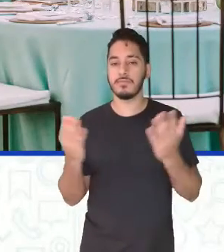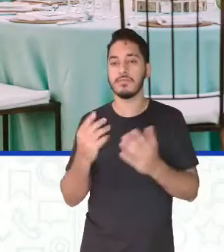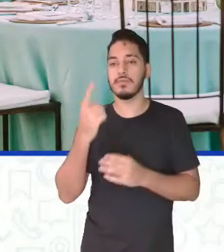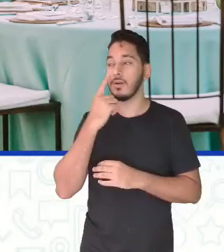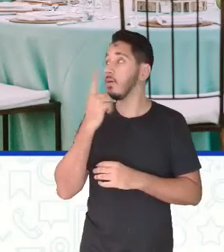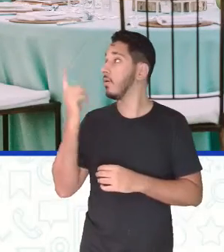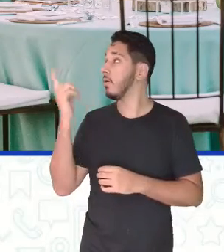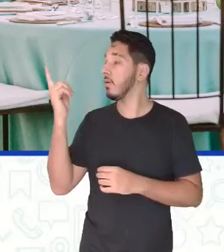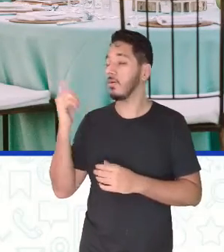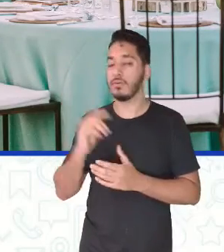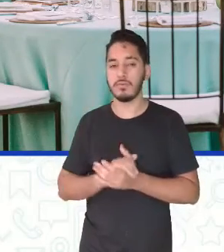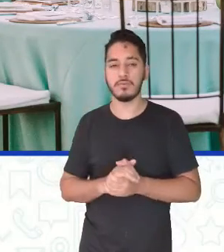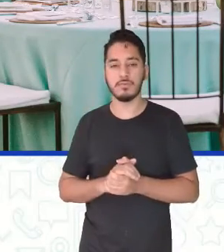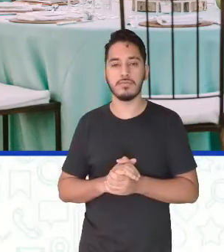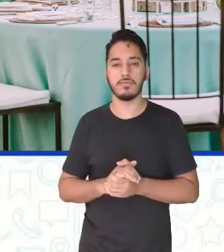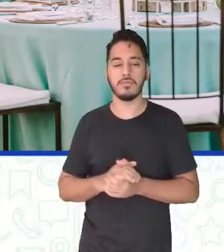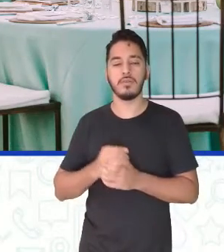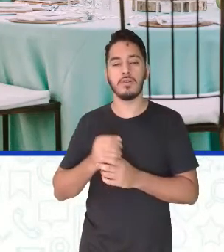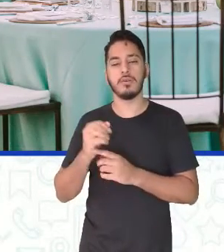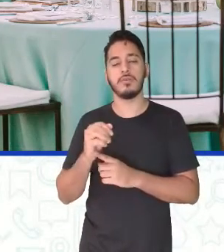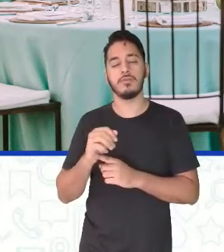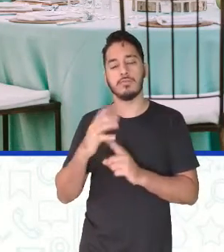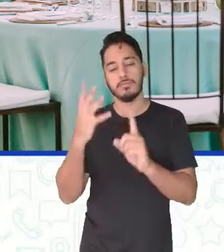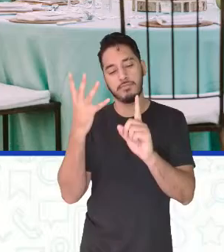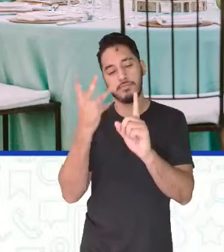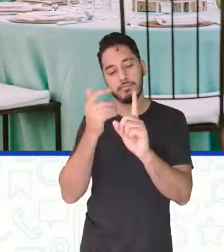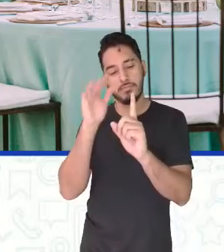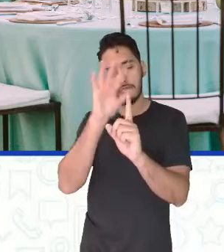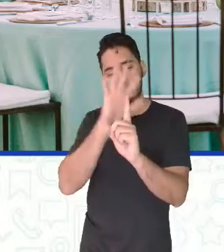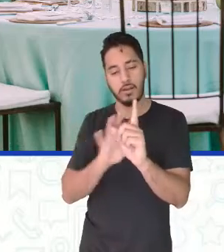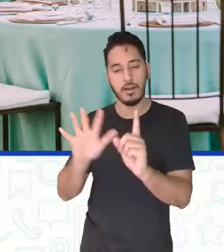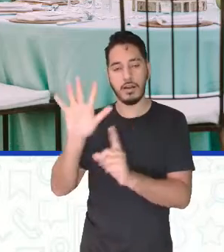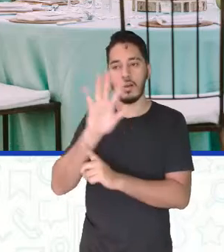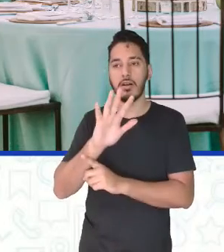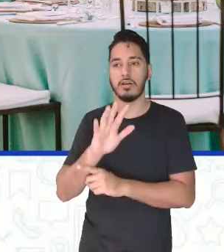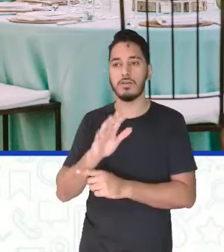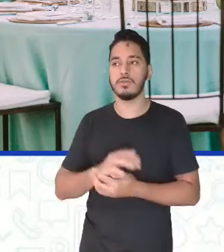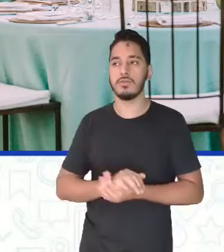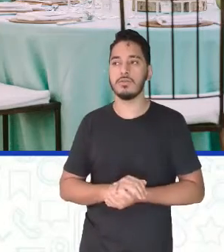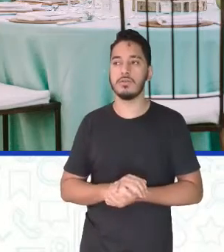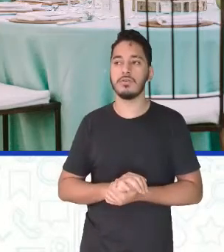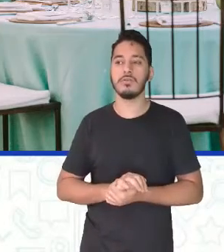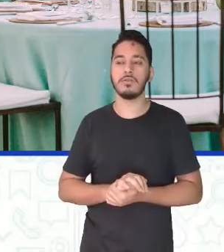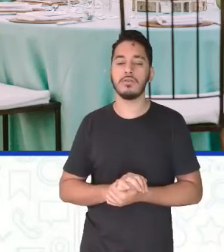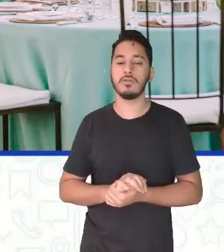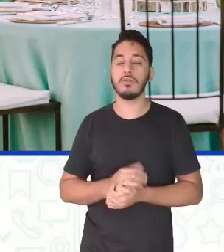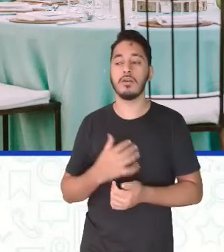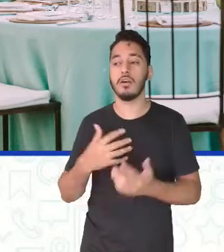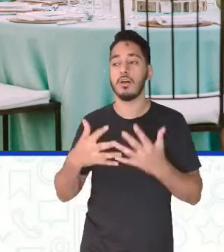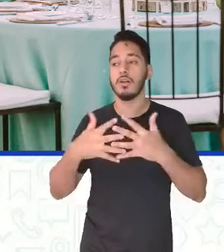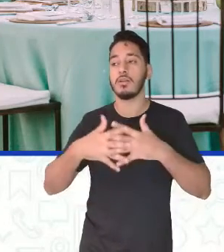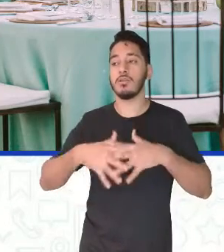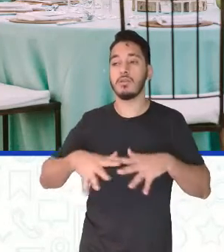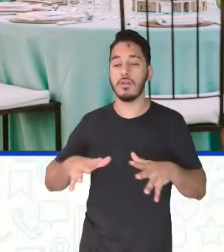Belipão, quando a gente trata das paisagens, né, a gente vai ter ela de uma forma